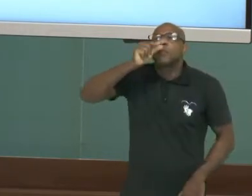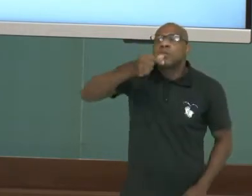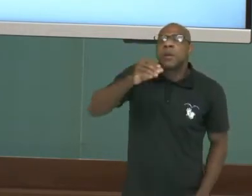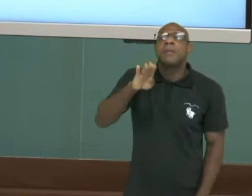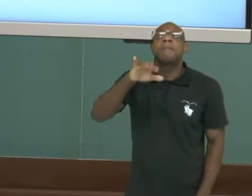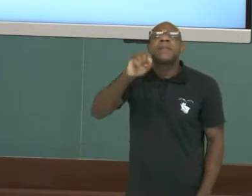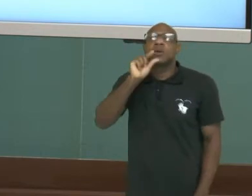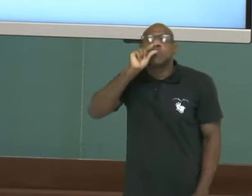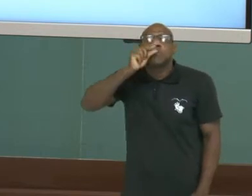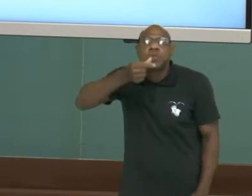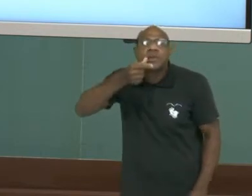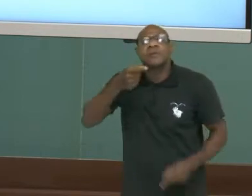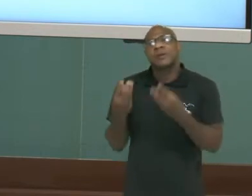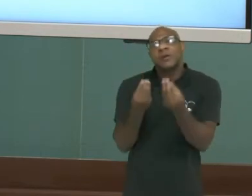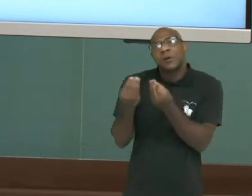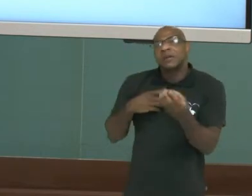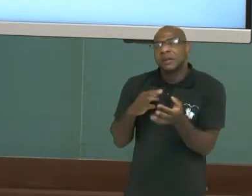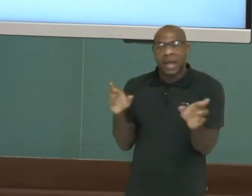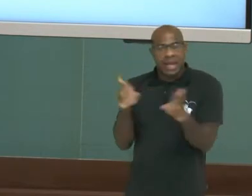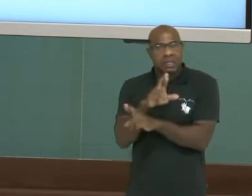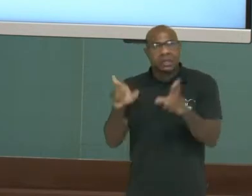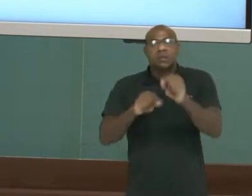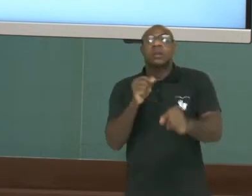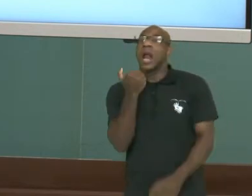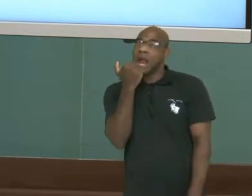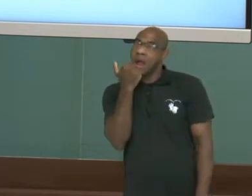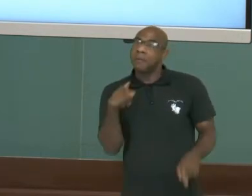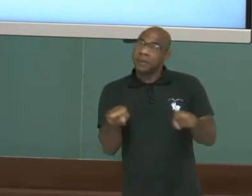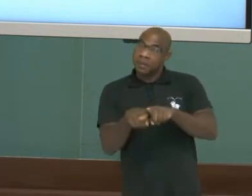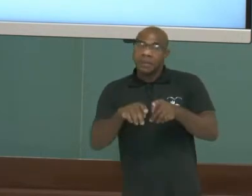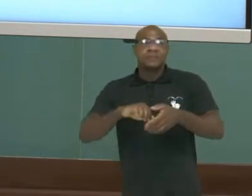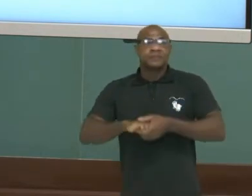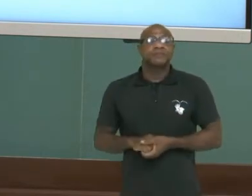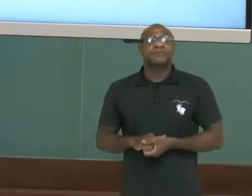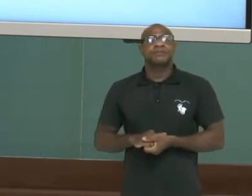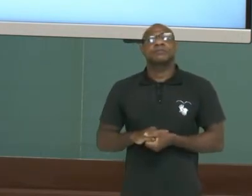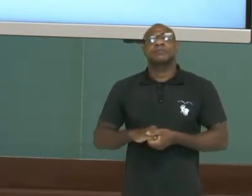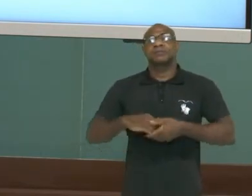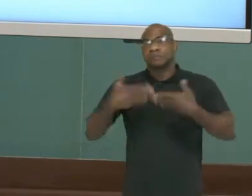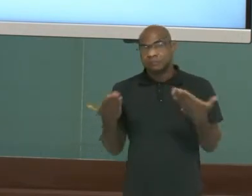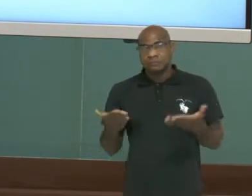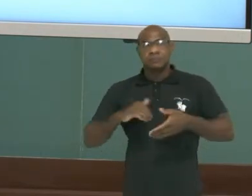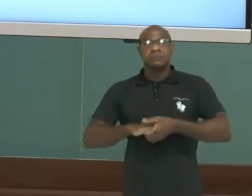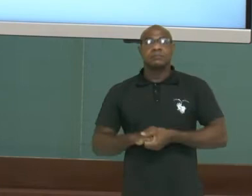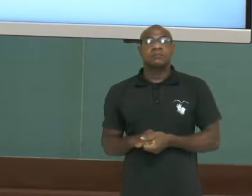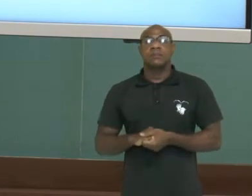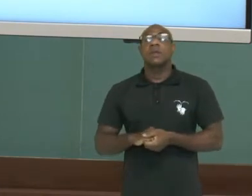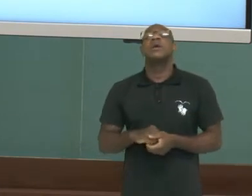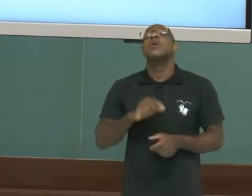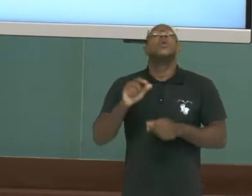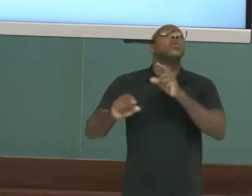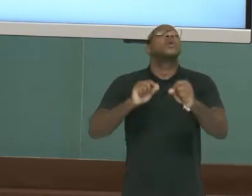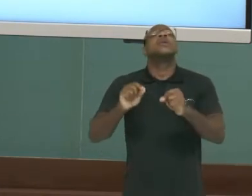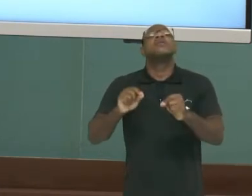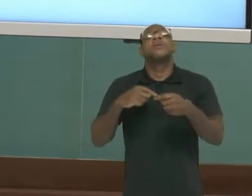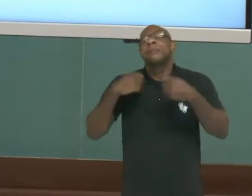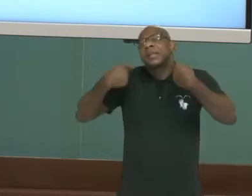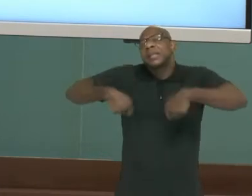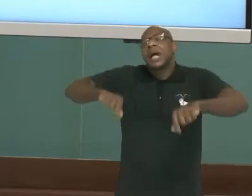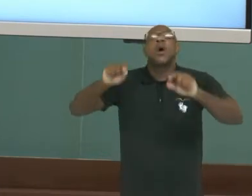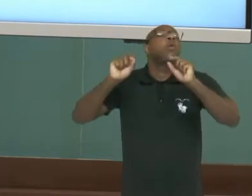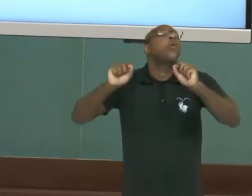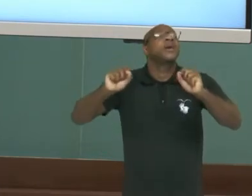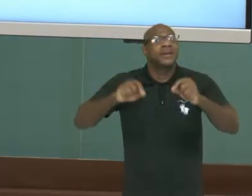estão relacionados ali com a alimentação deles, certo? Muito bem. Então o que nós vamos